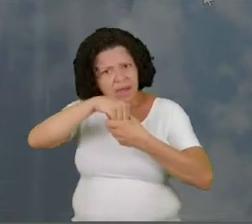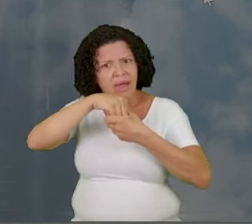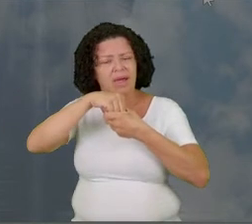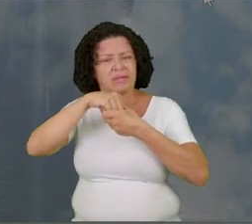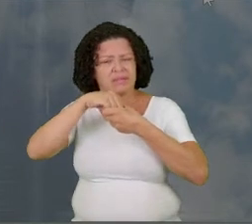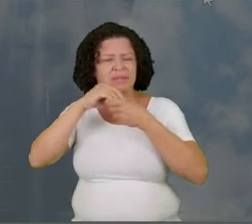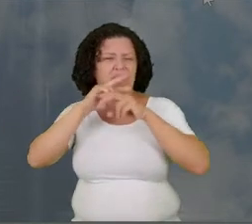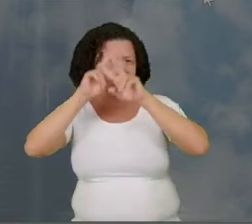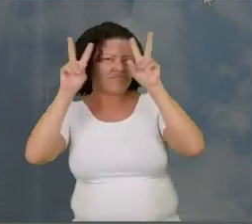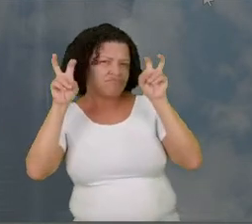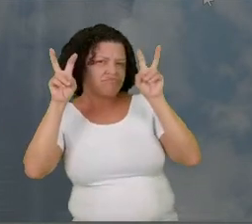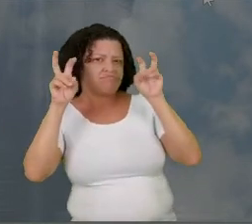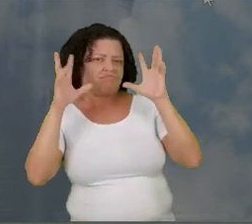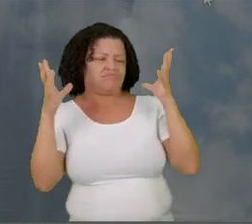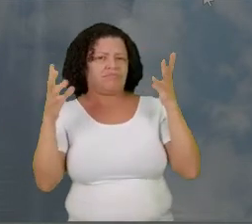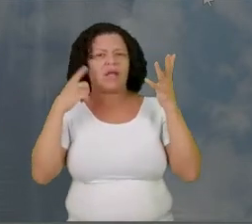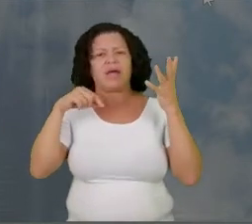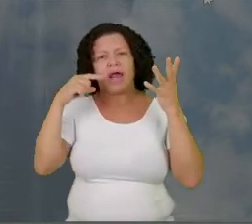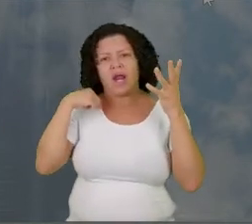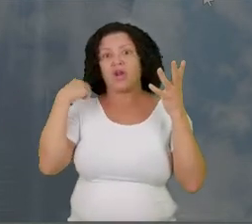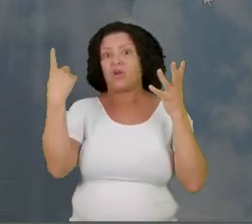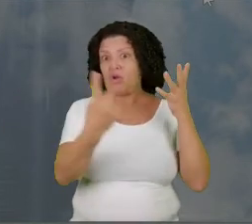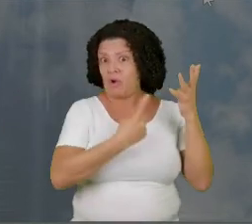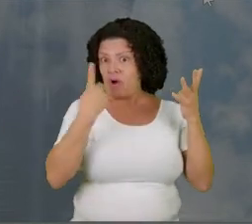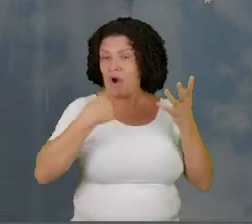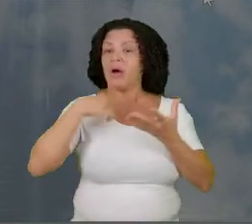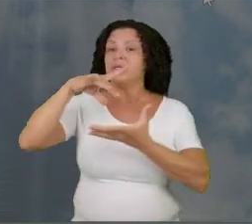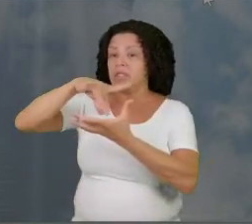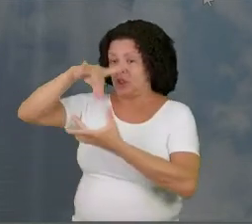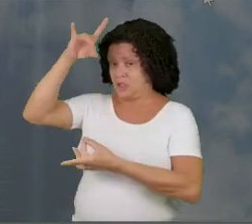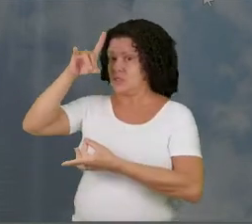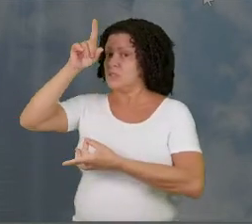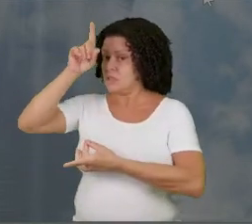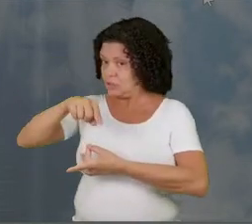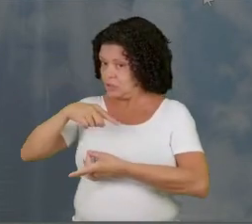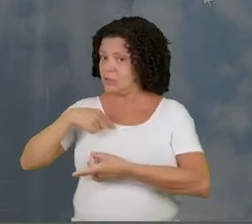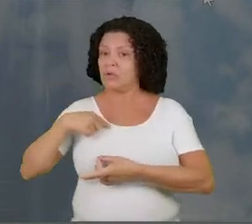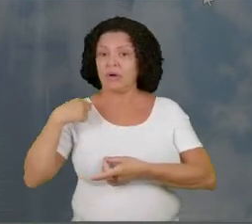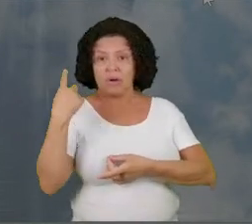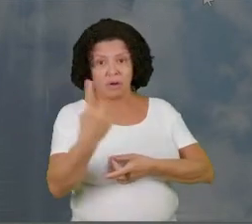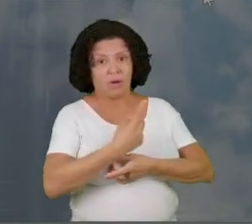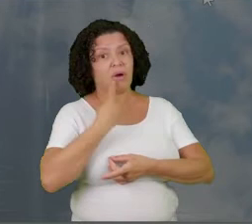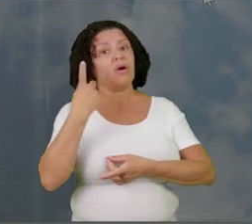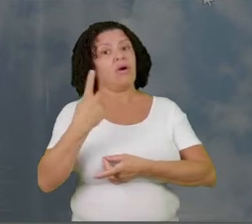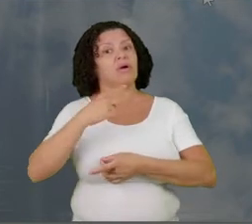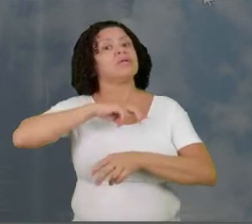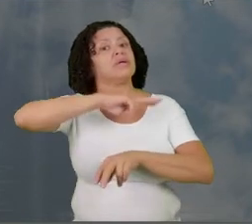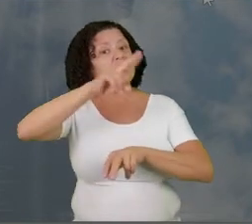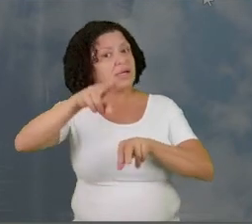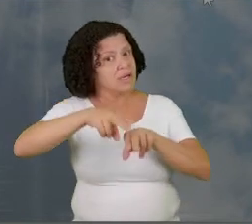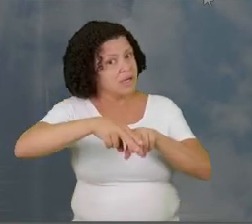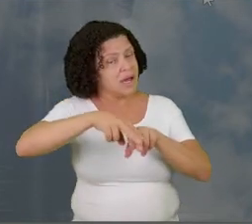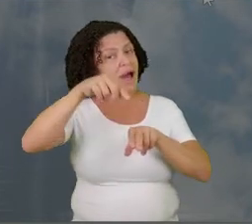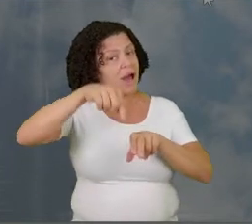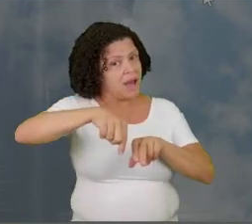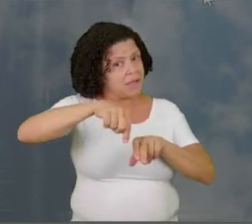dessa visão ampliada, né, de que nós, espíritos que somos, apesar de encarnados,